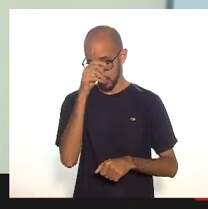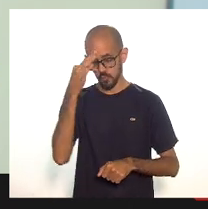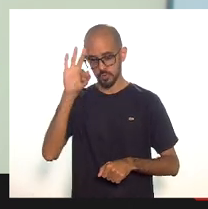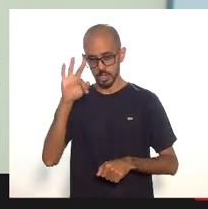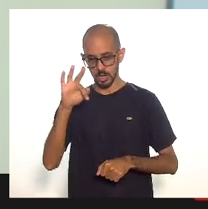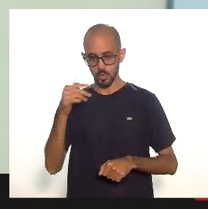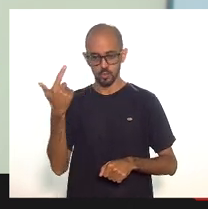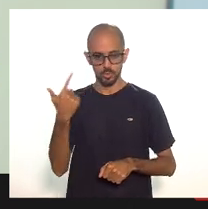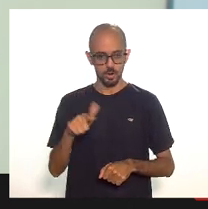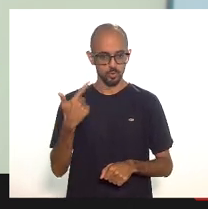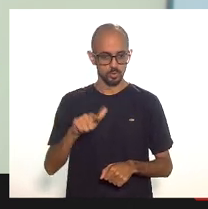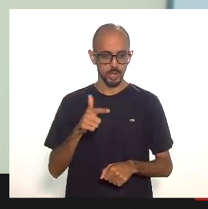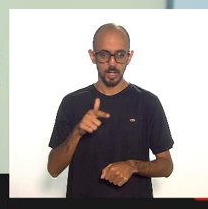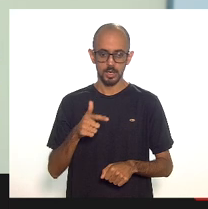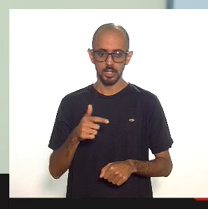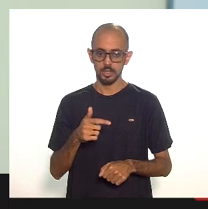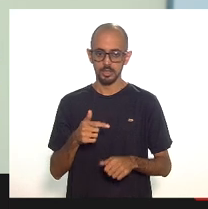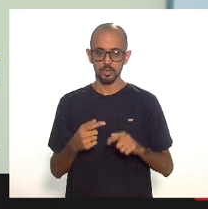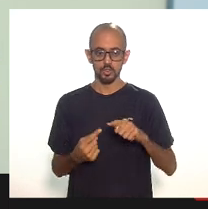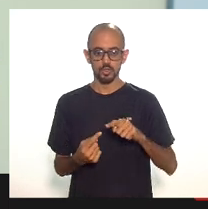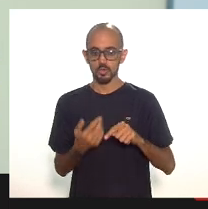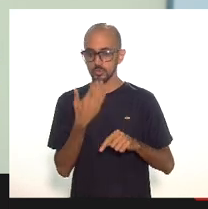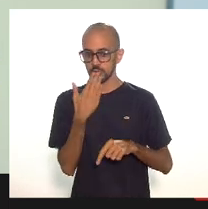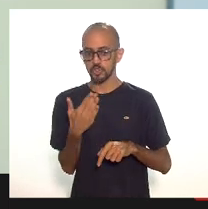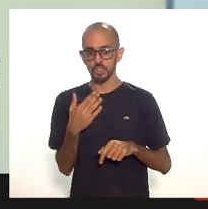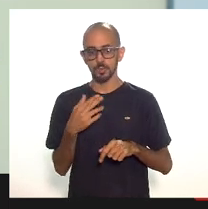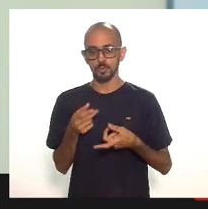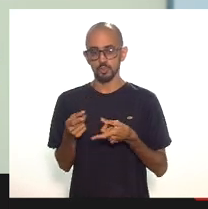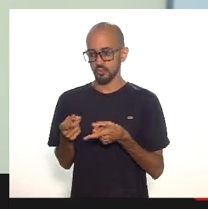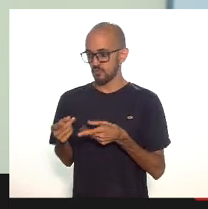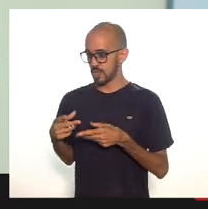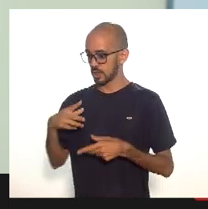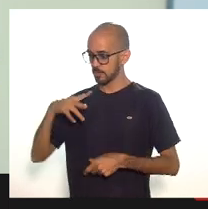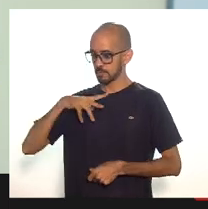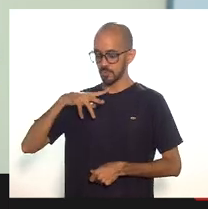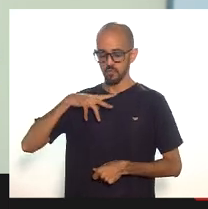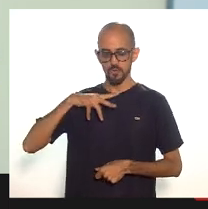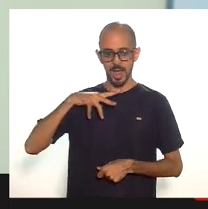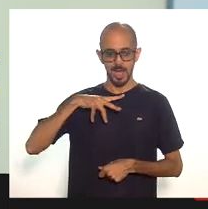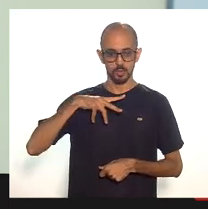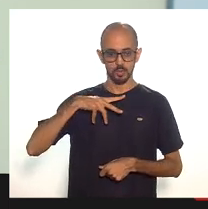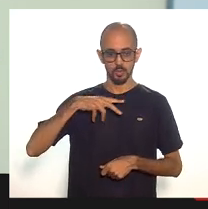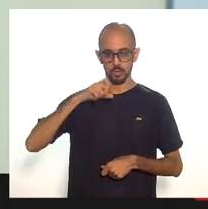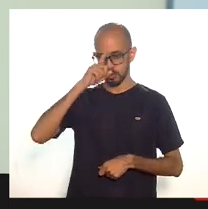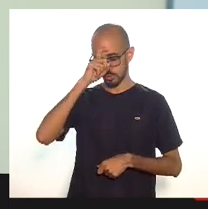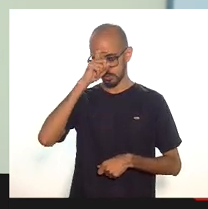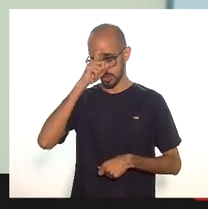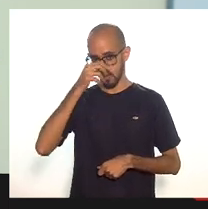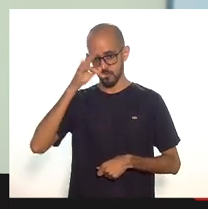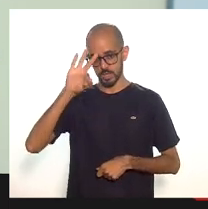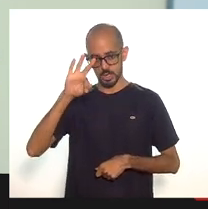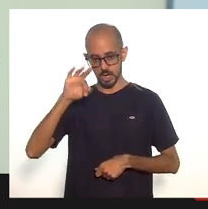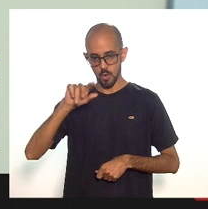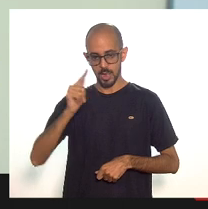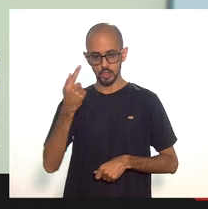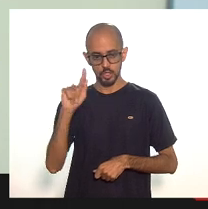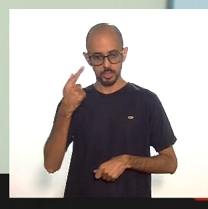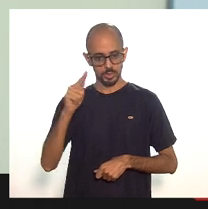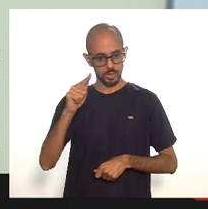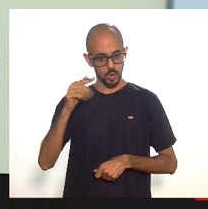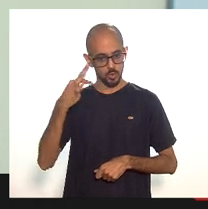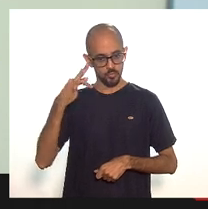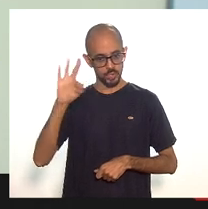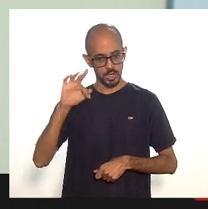existe nenhum tipo de privatização em nenhum hospital federal. A gestão do Hospital Federal